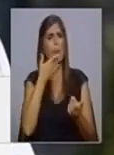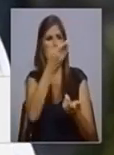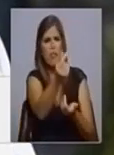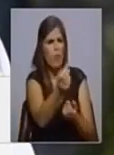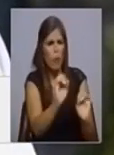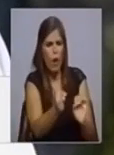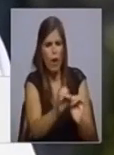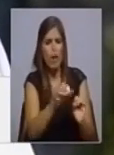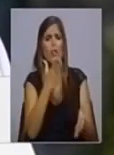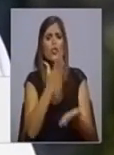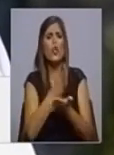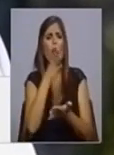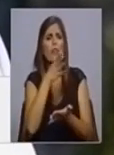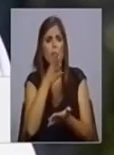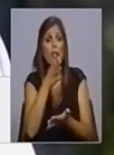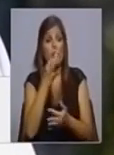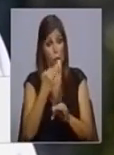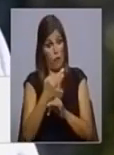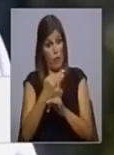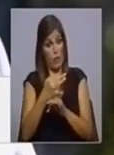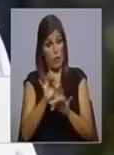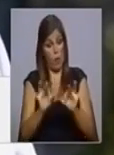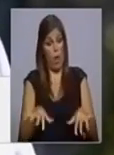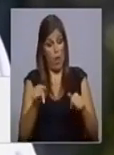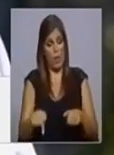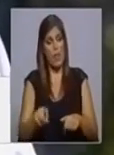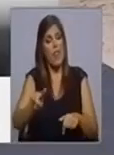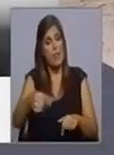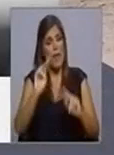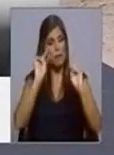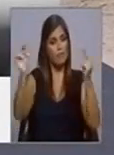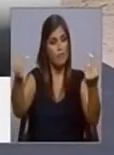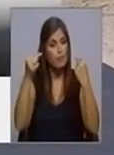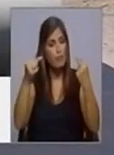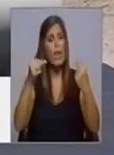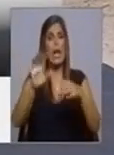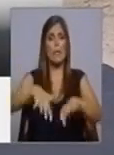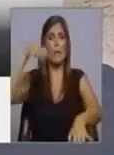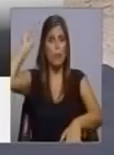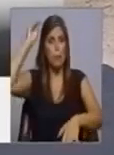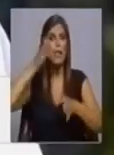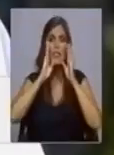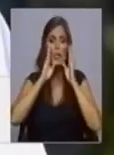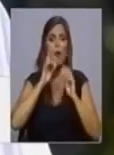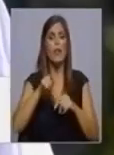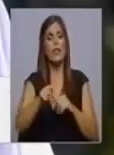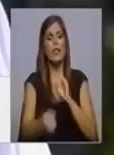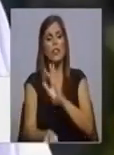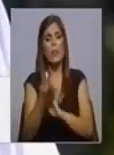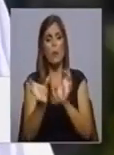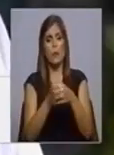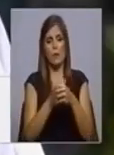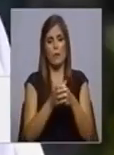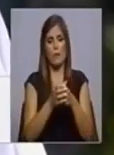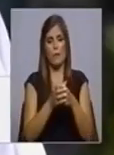uma celebração desta natureza devia merecer a atenção da Assembleia da República. E depois eles disseram que iriam também eles criar uma comissão. Pronto,